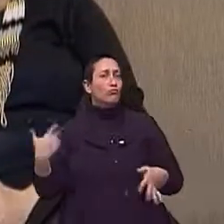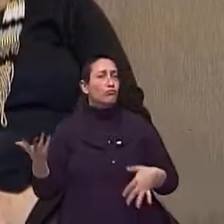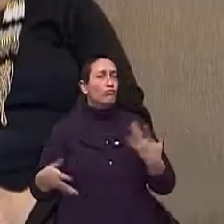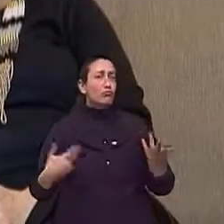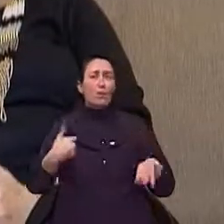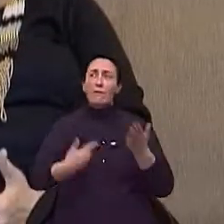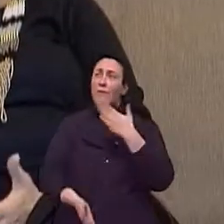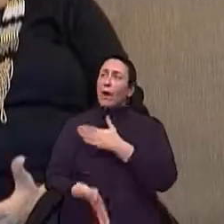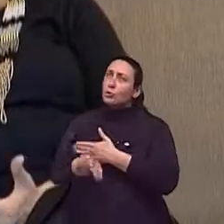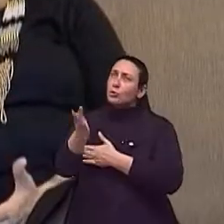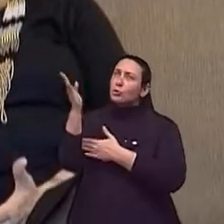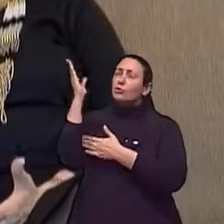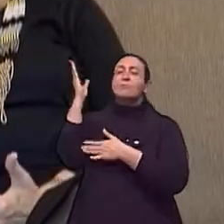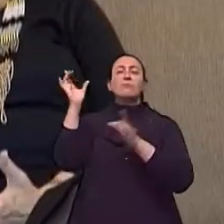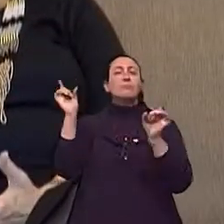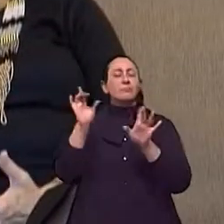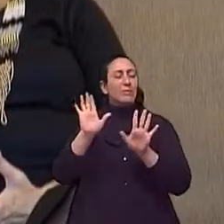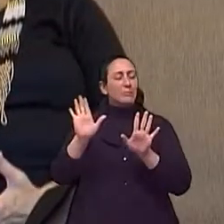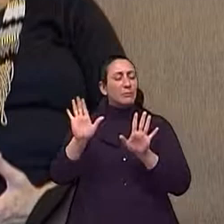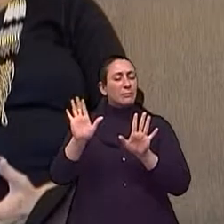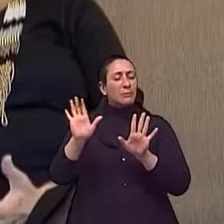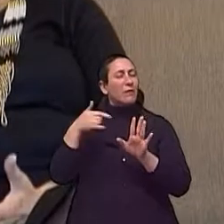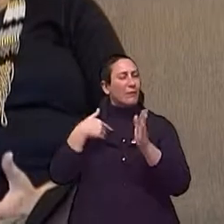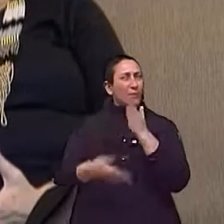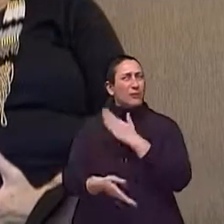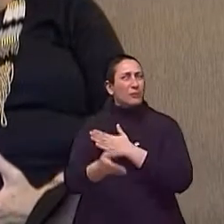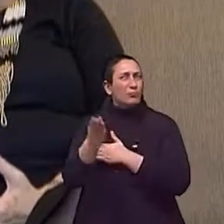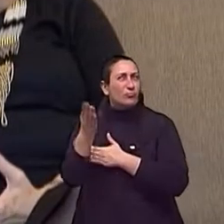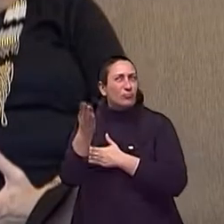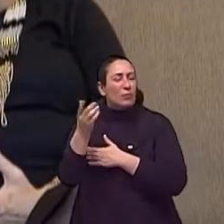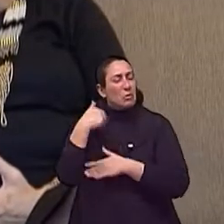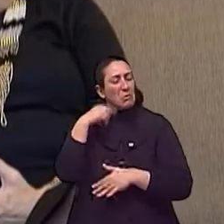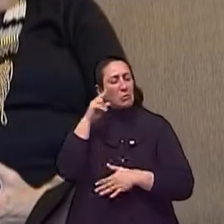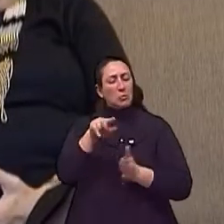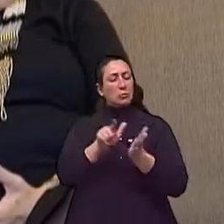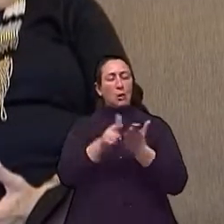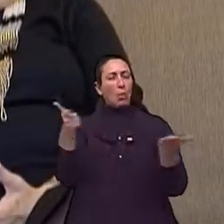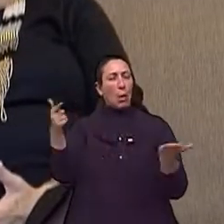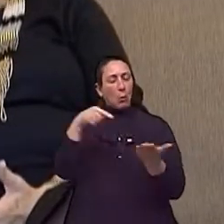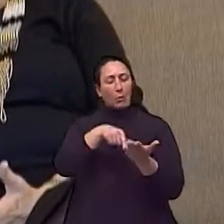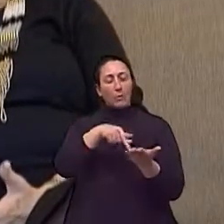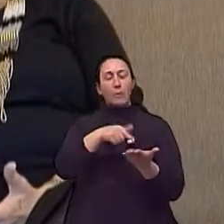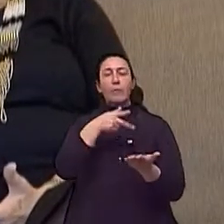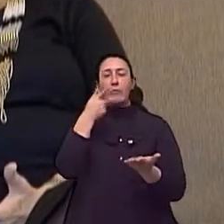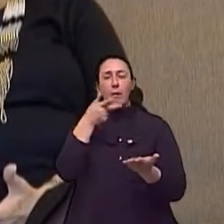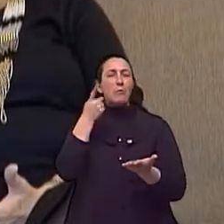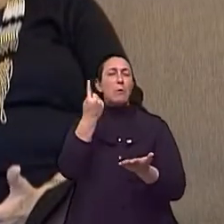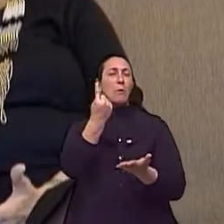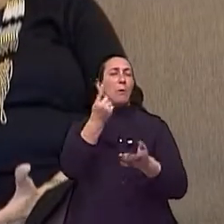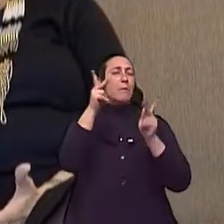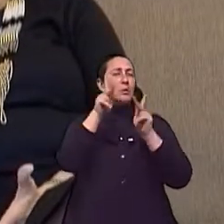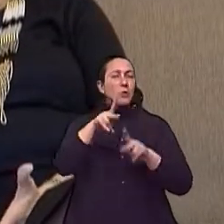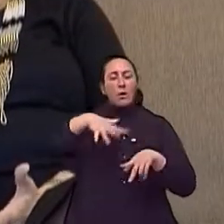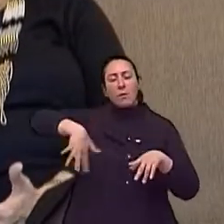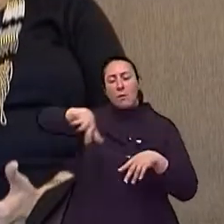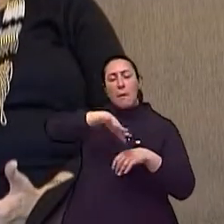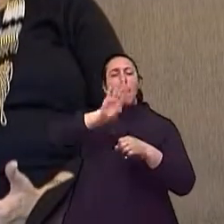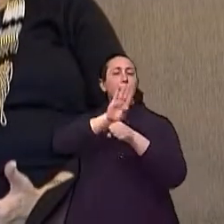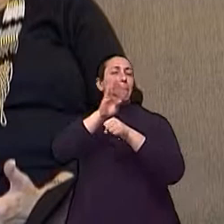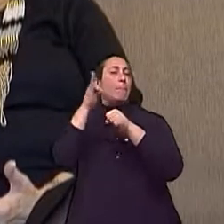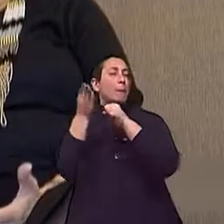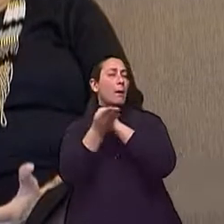fui viajar e antes de viajar eu fiz eu vi que tinha no jornal assim alguém morador do Bairro Munhos de